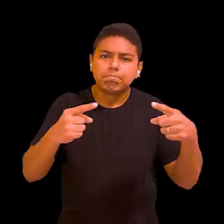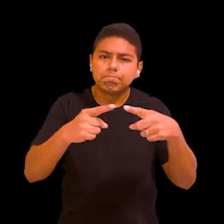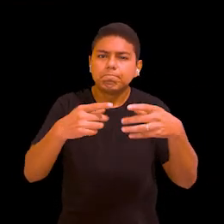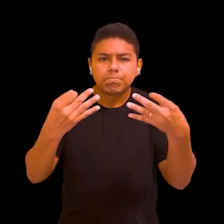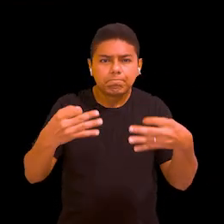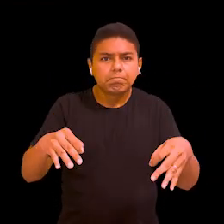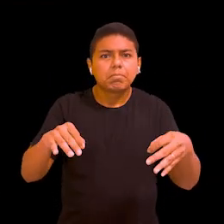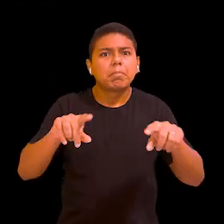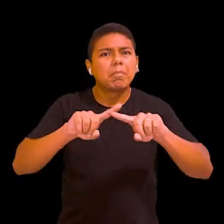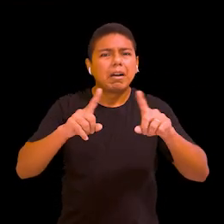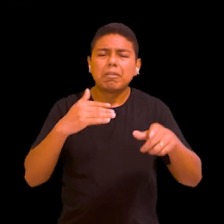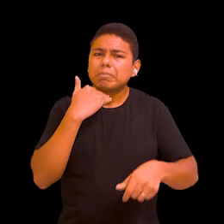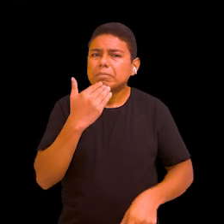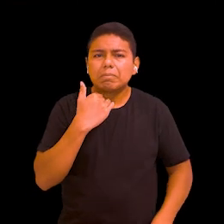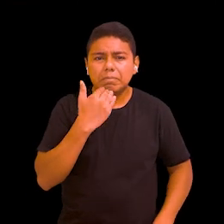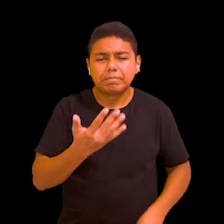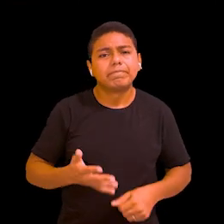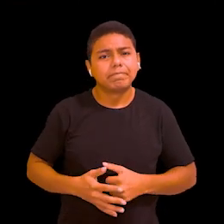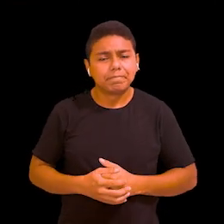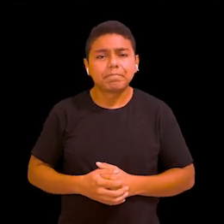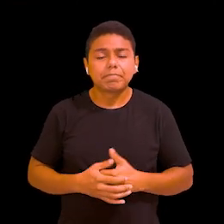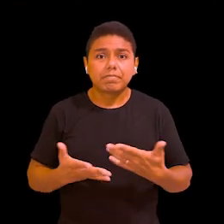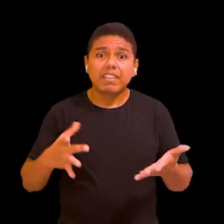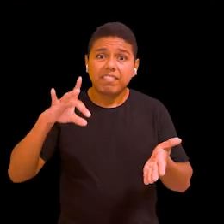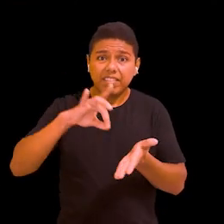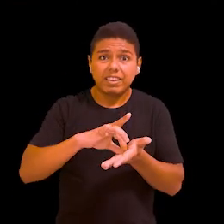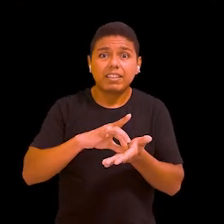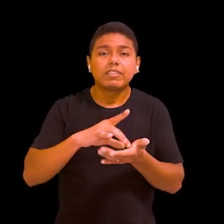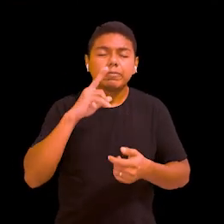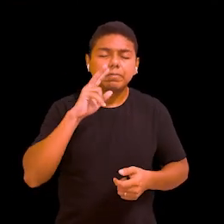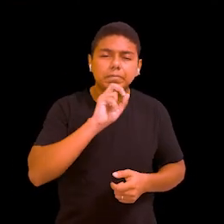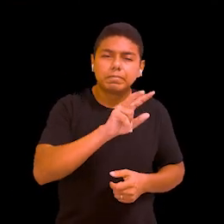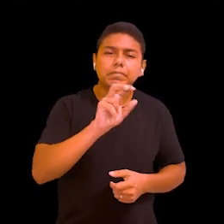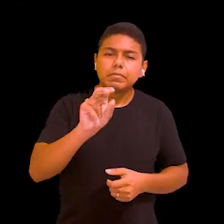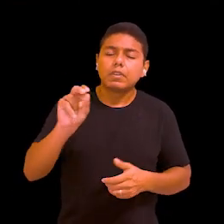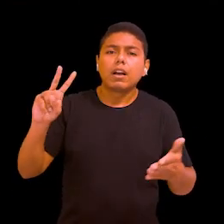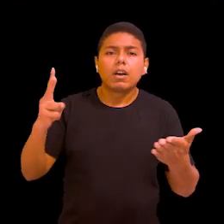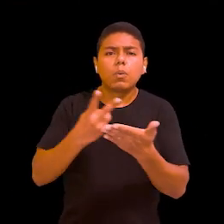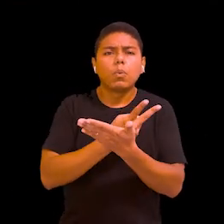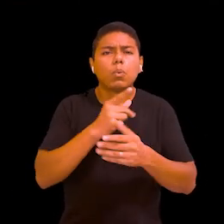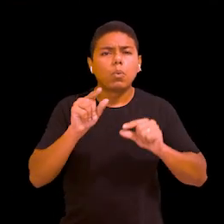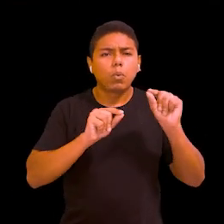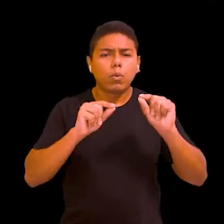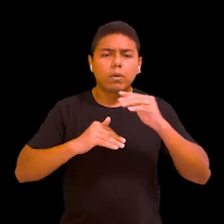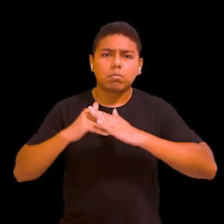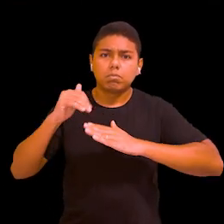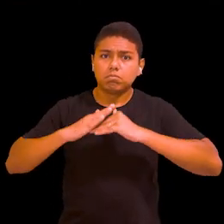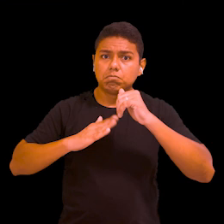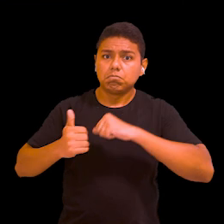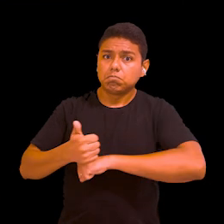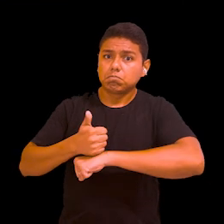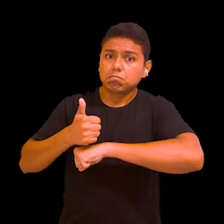vêm sendo desaproveitadas. Então, na prática, observamos que muitas vezes os